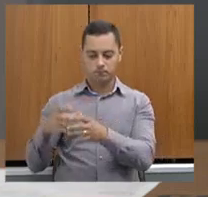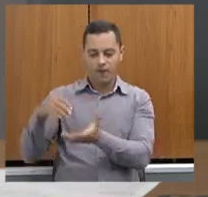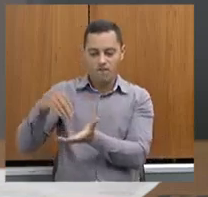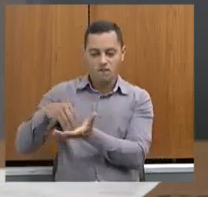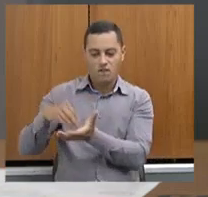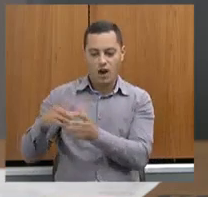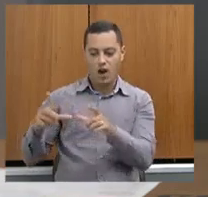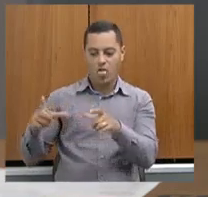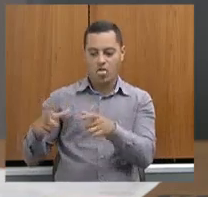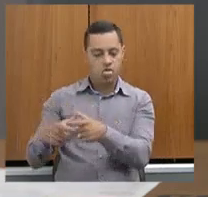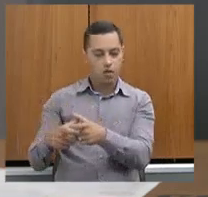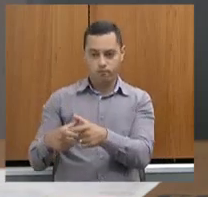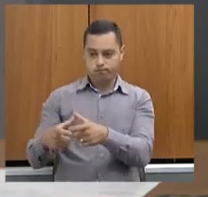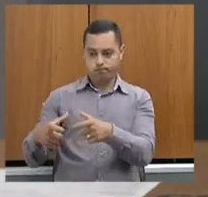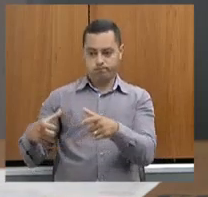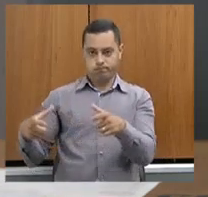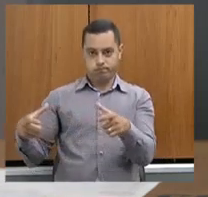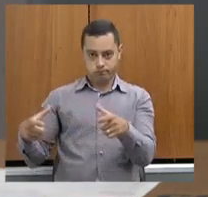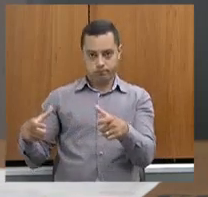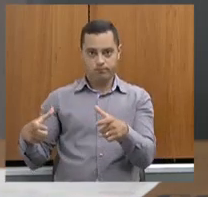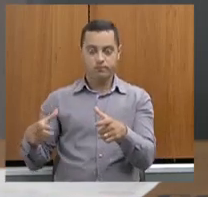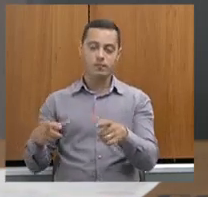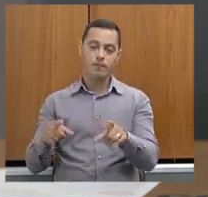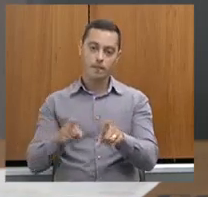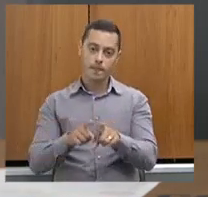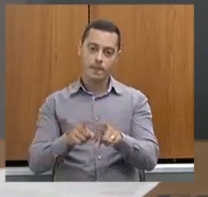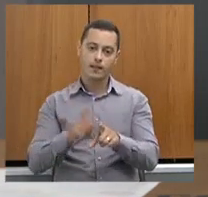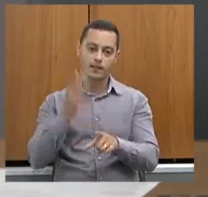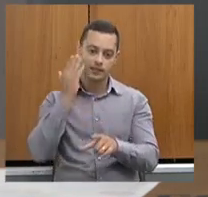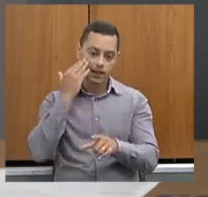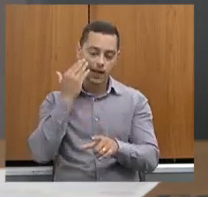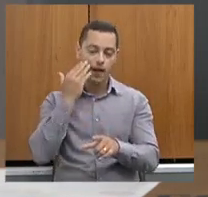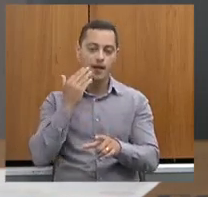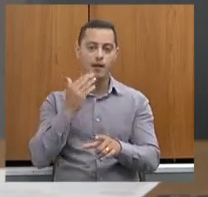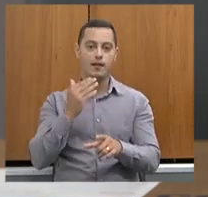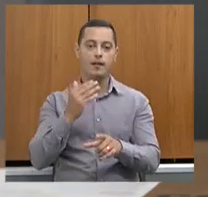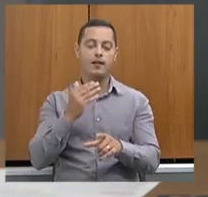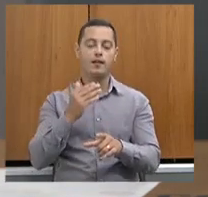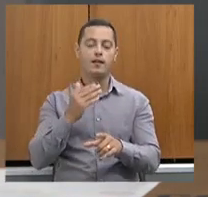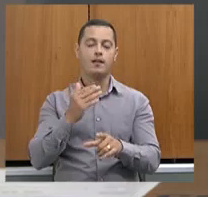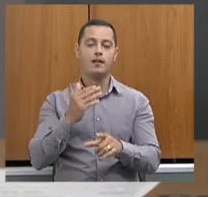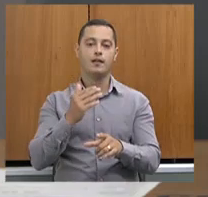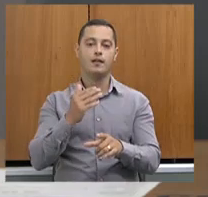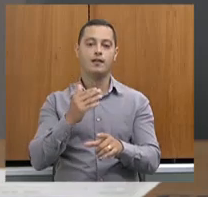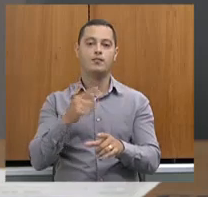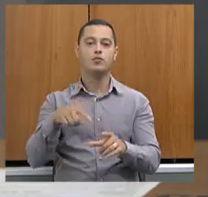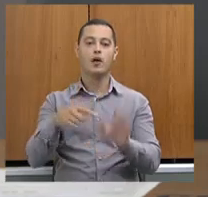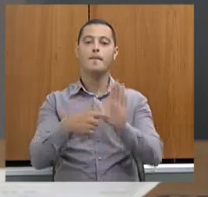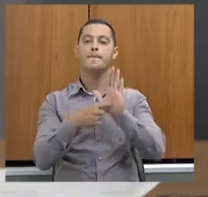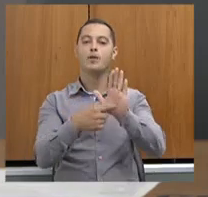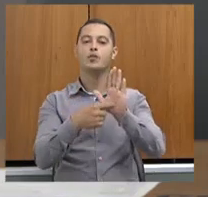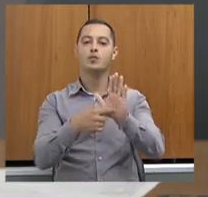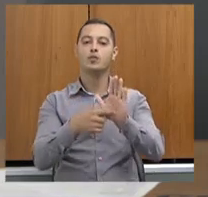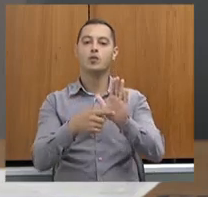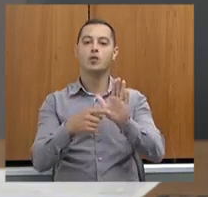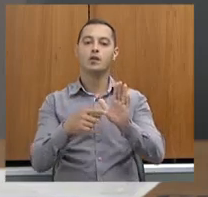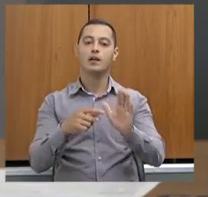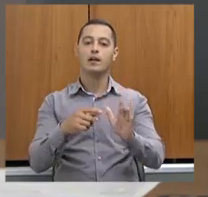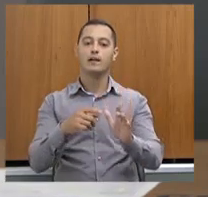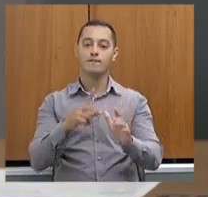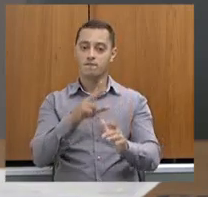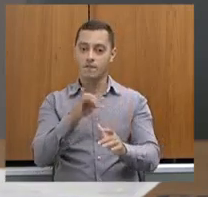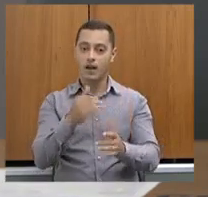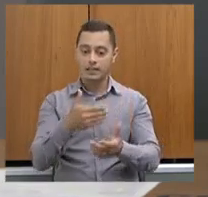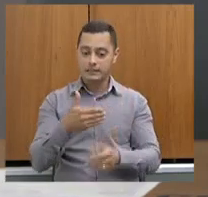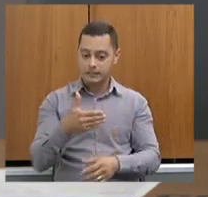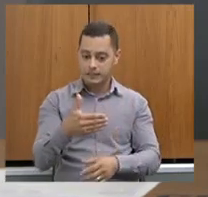e da mesma forma no que se refere a parte logística nós colocamos aqui número de viaturas que ainda virá o